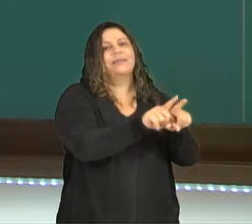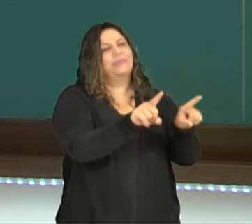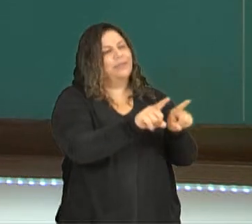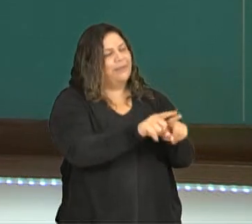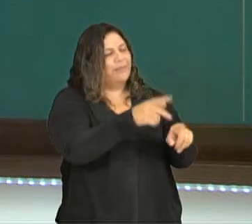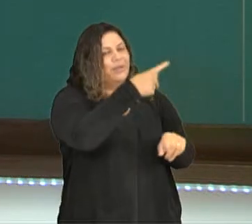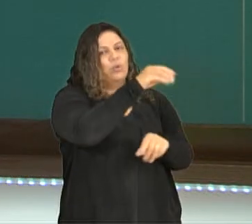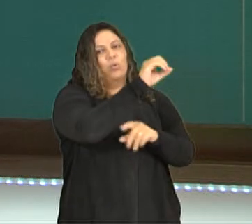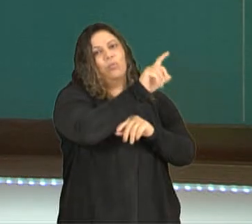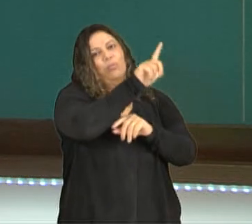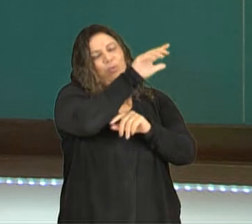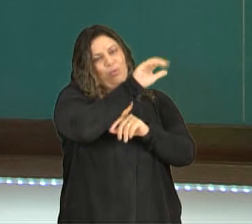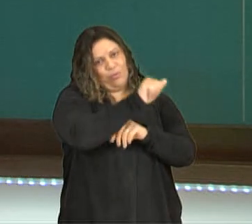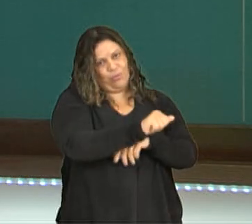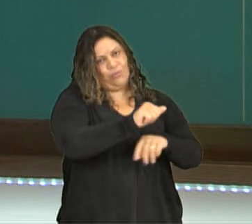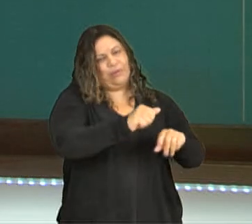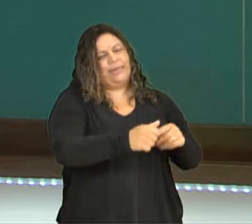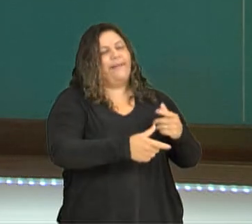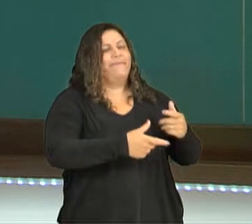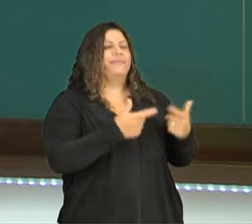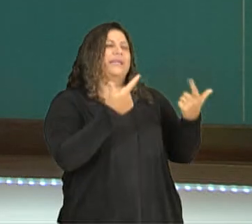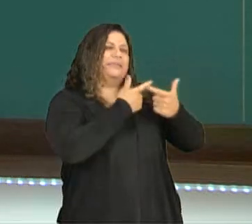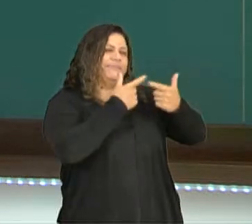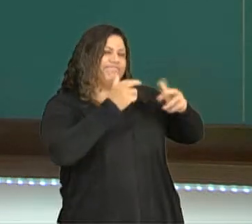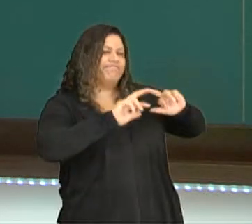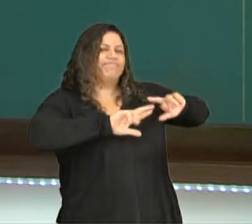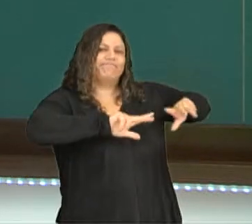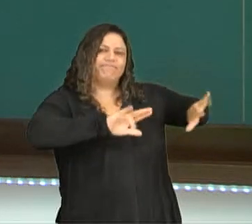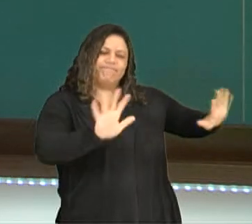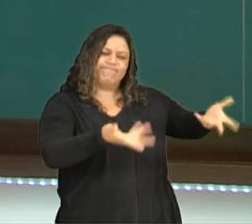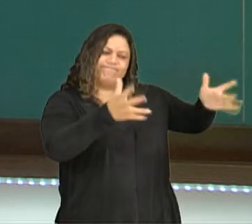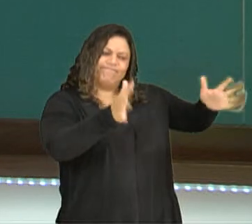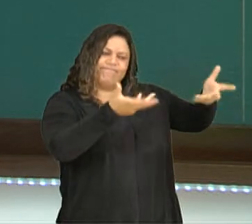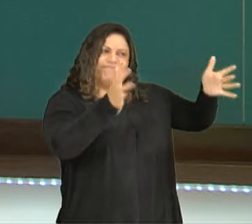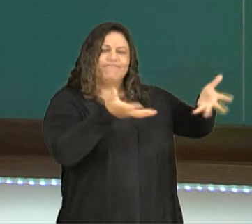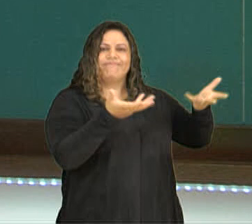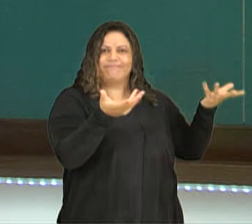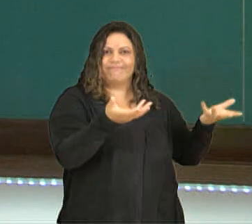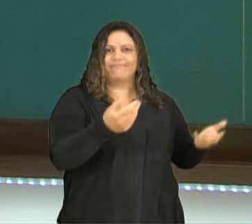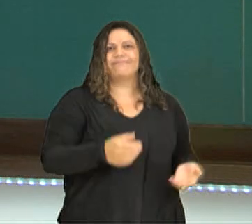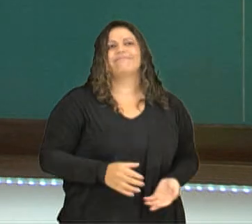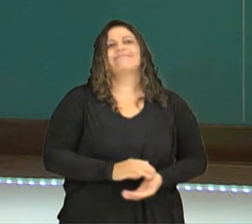com uma polca divertida, agitada e empolgante.